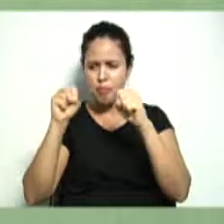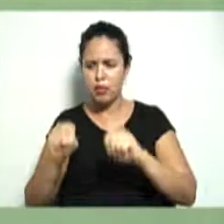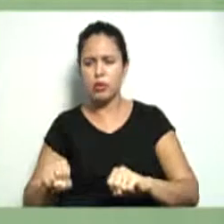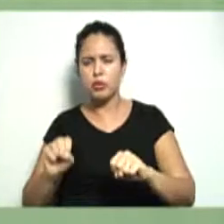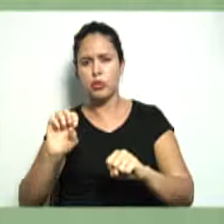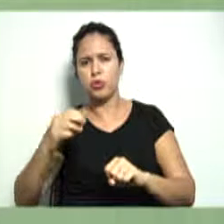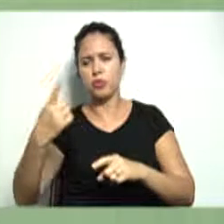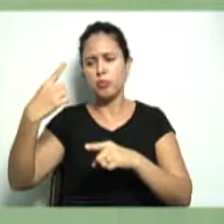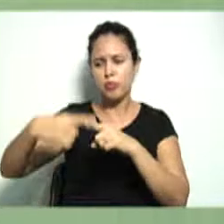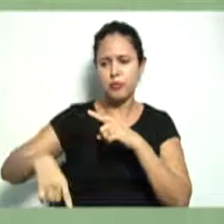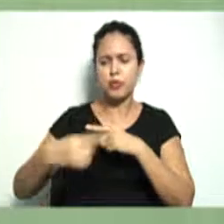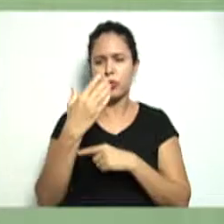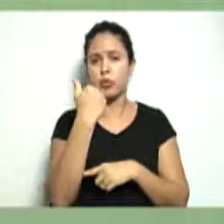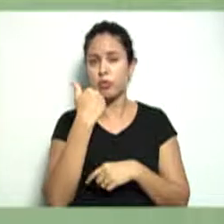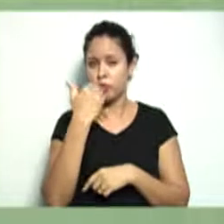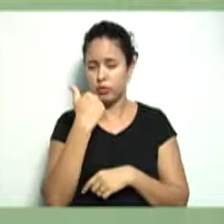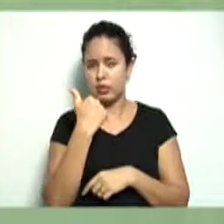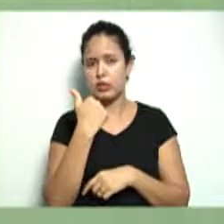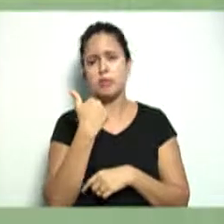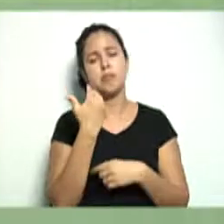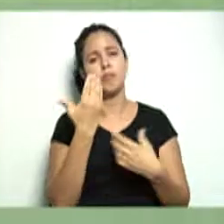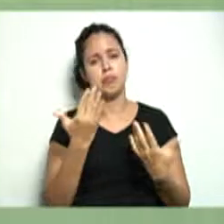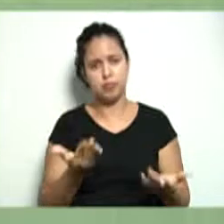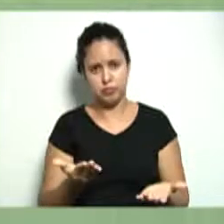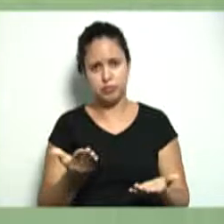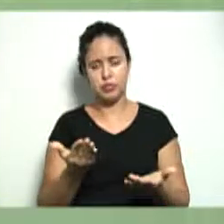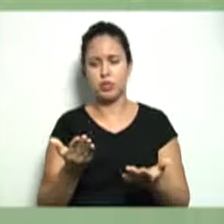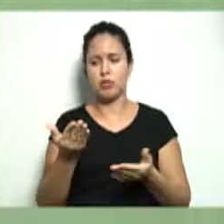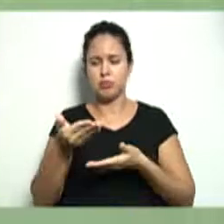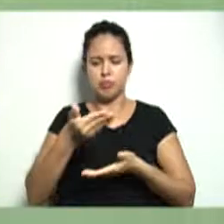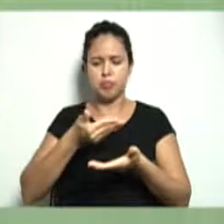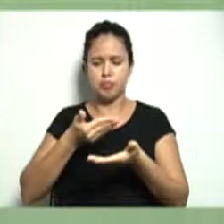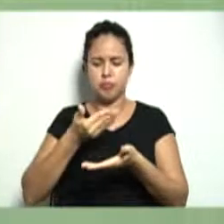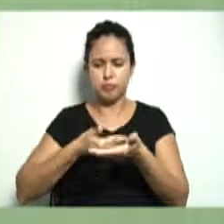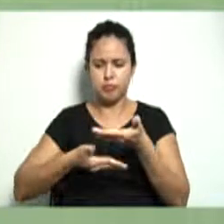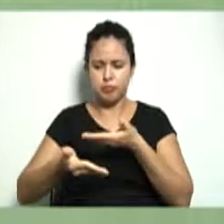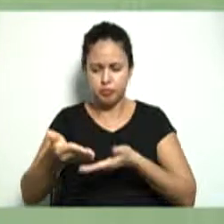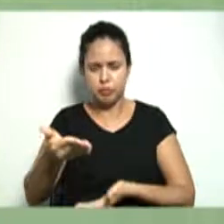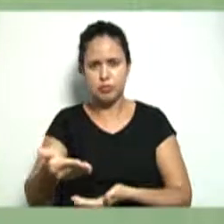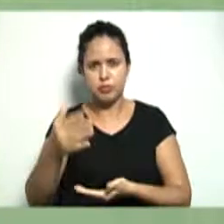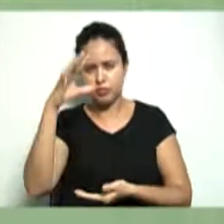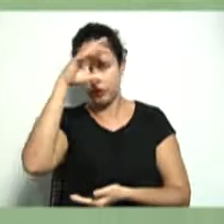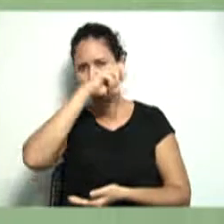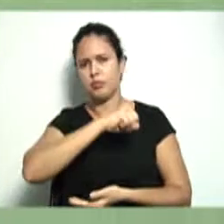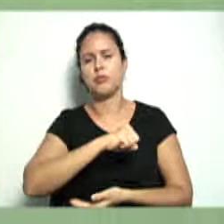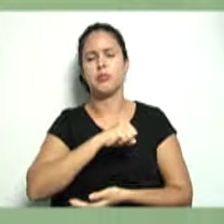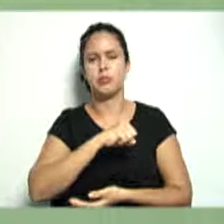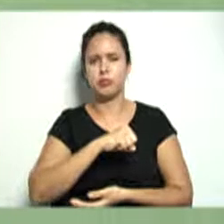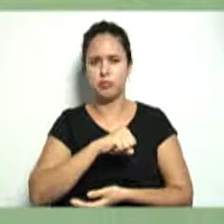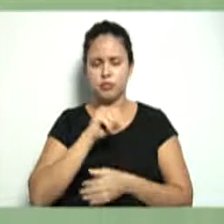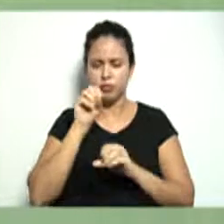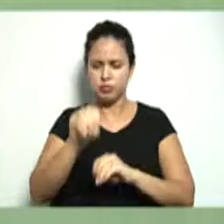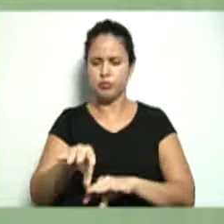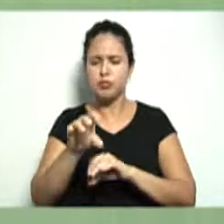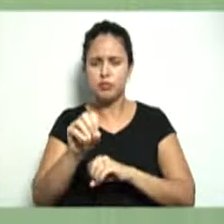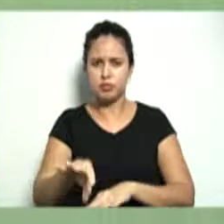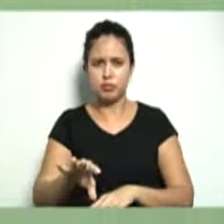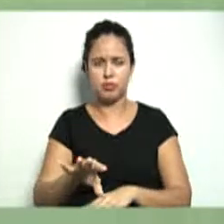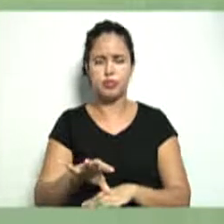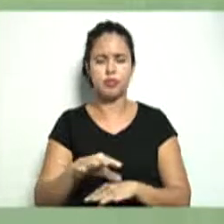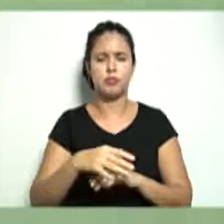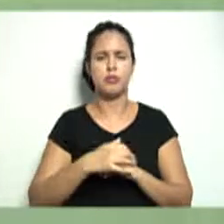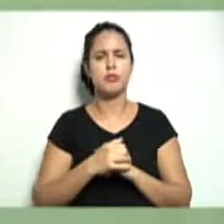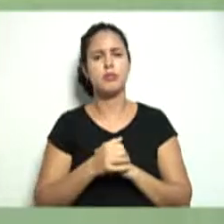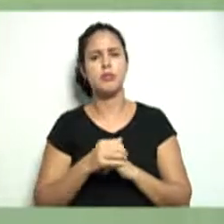comer. Né? Foi desse jeito que a gente aprendeu aquilo que era mais importante para a sociedade daquele